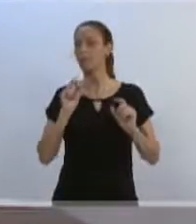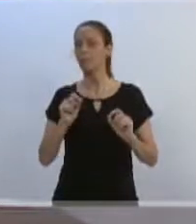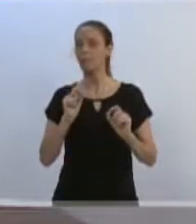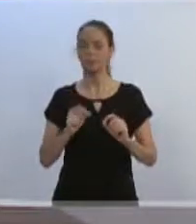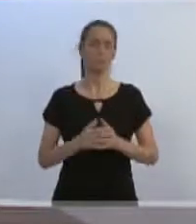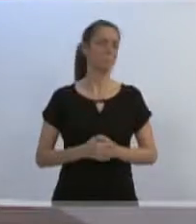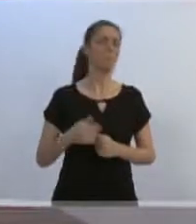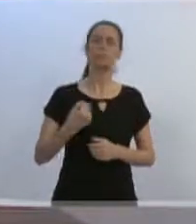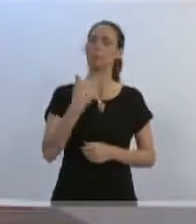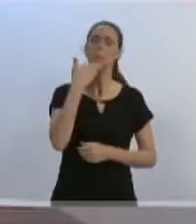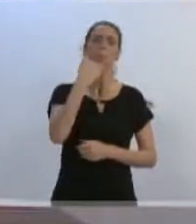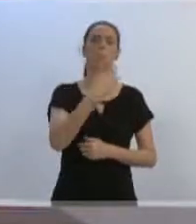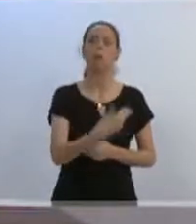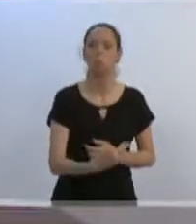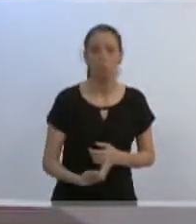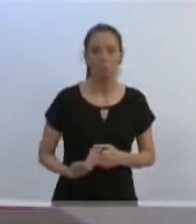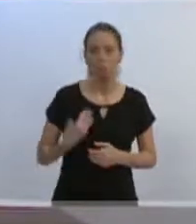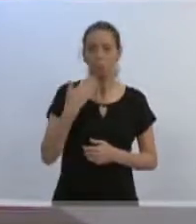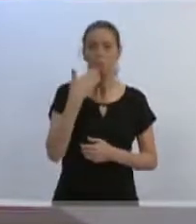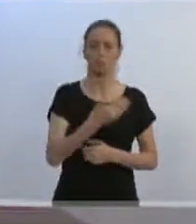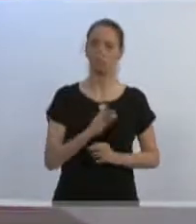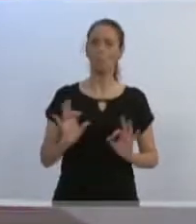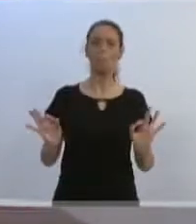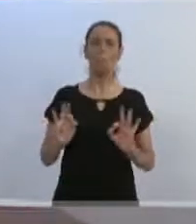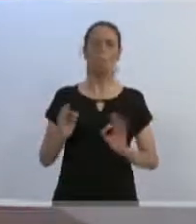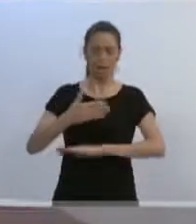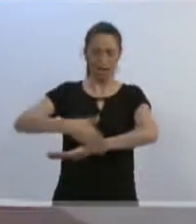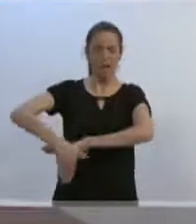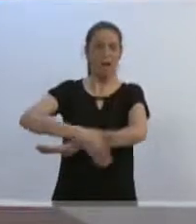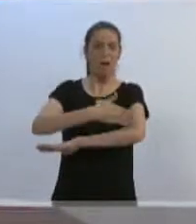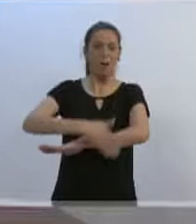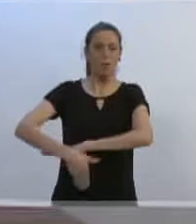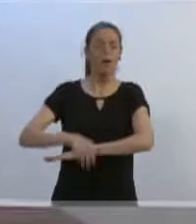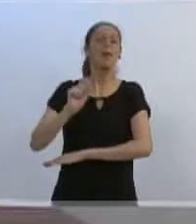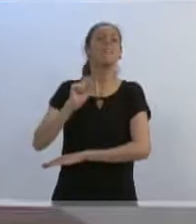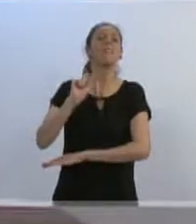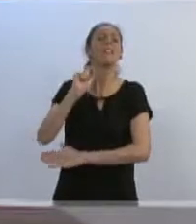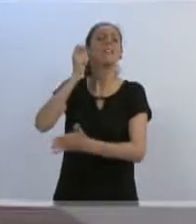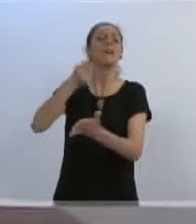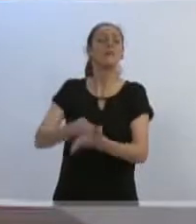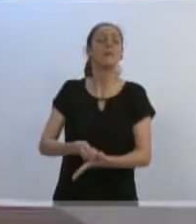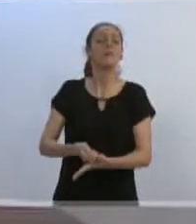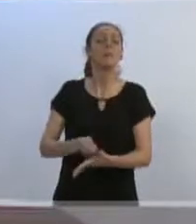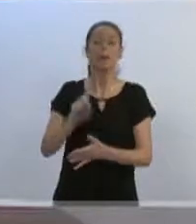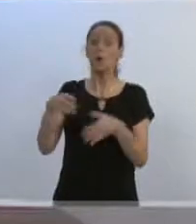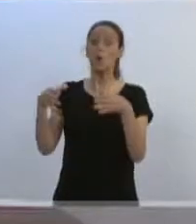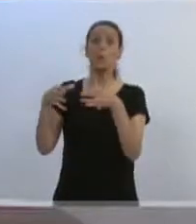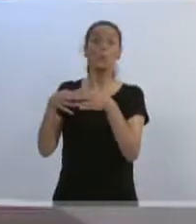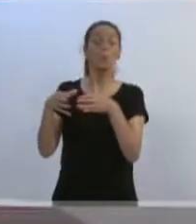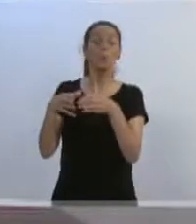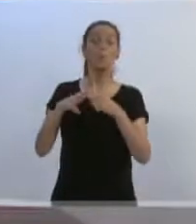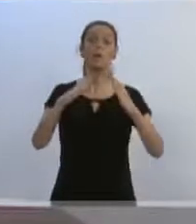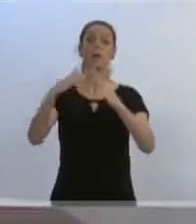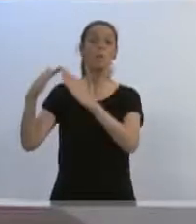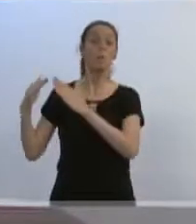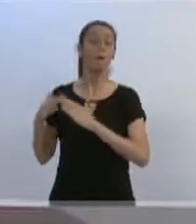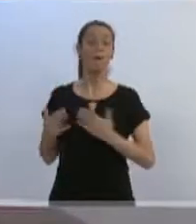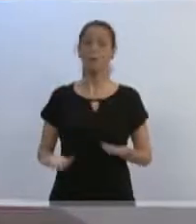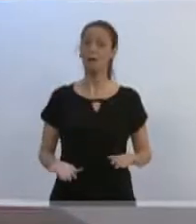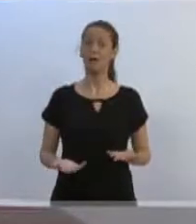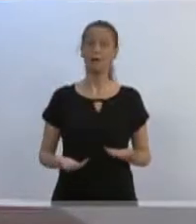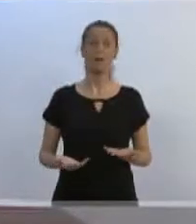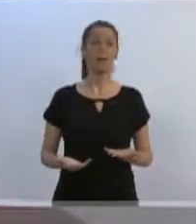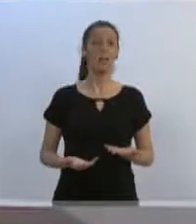tem que solicitar não não tem que solicitar porque a rua de mutirão ela é feita em área residencial não comporta